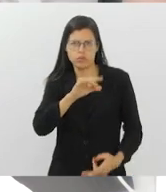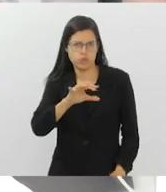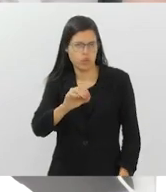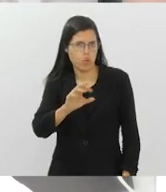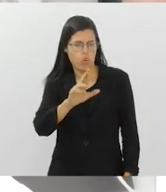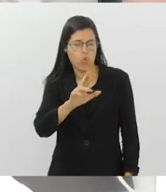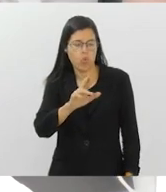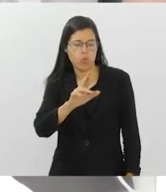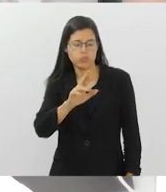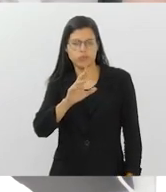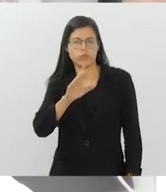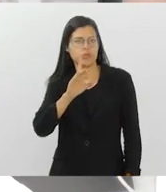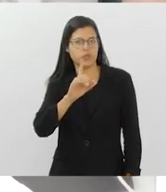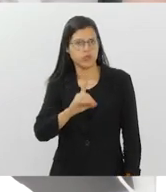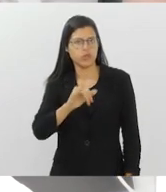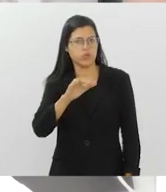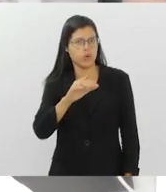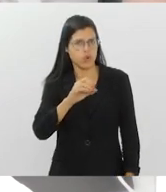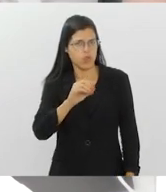se comprometa